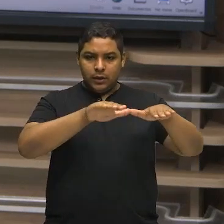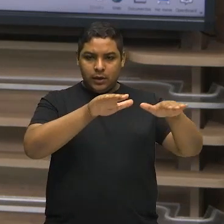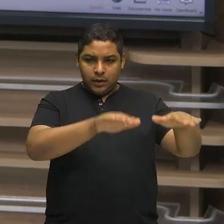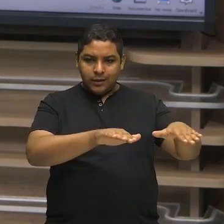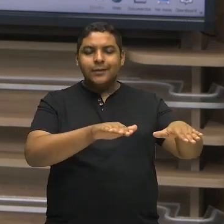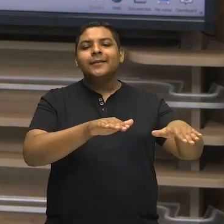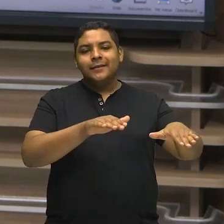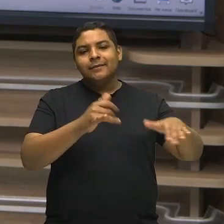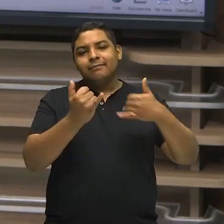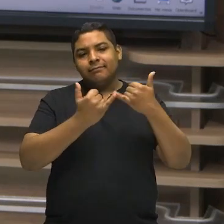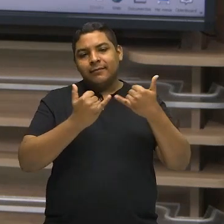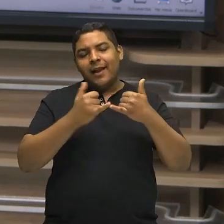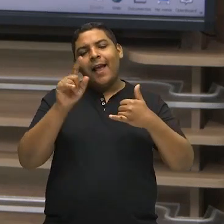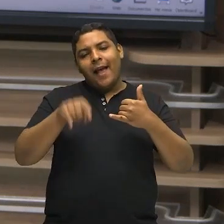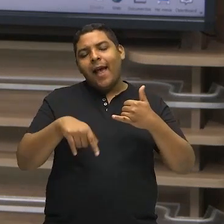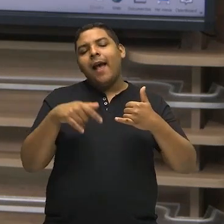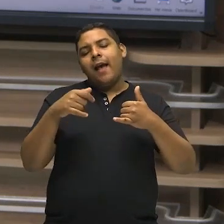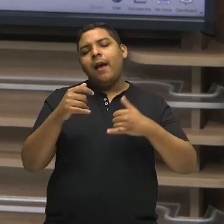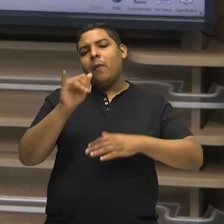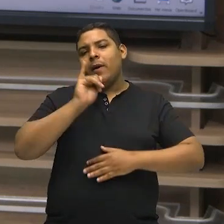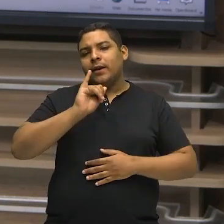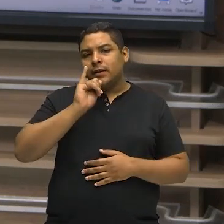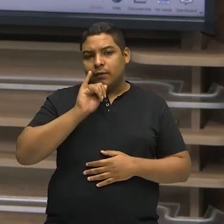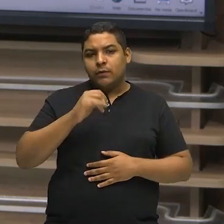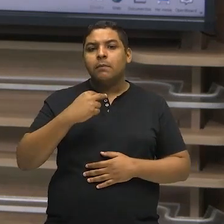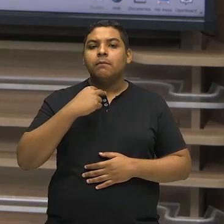esse é um exemplo que você pode fazer